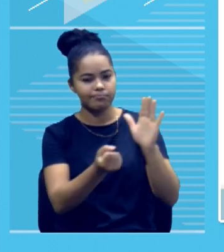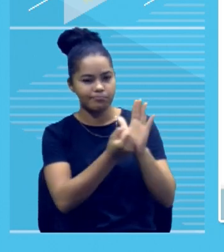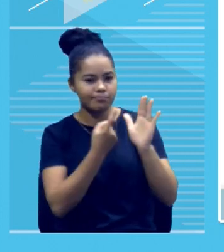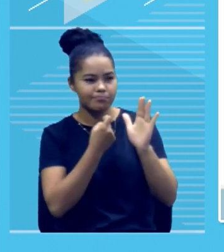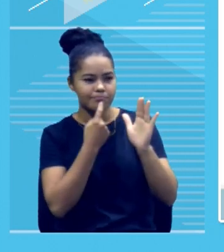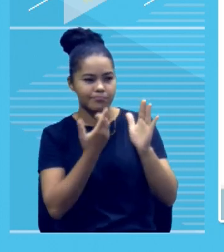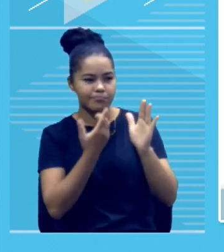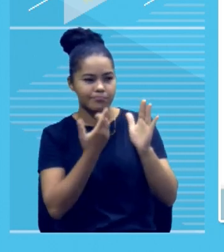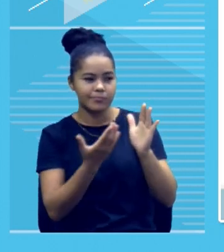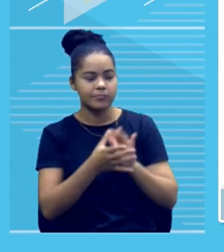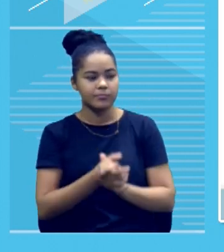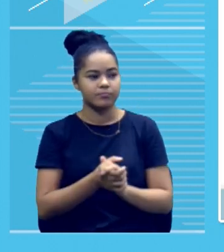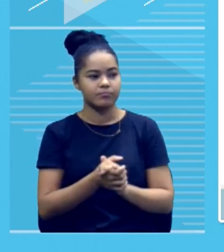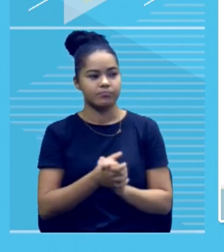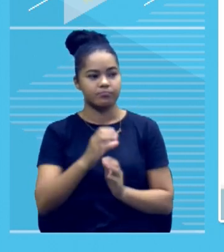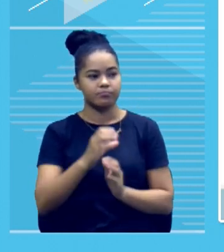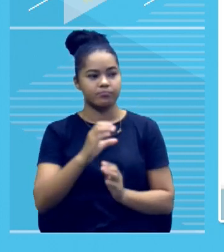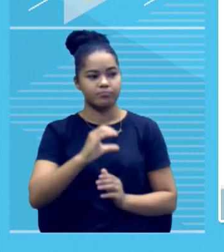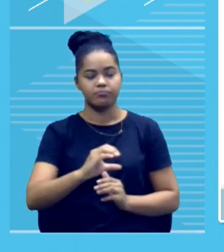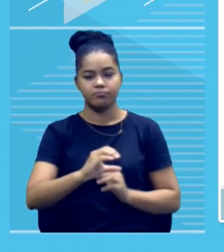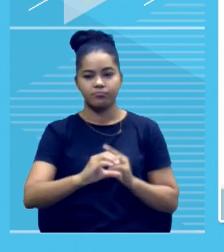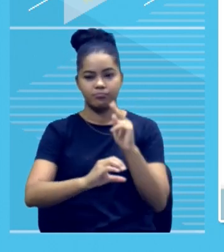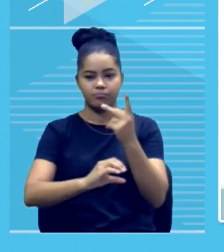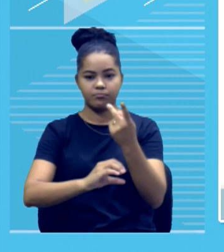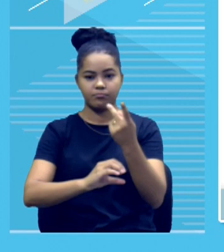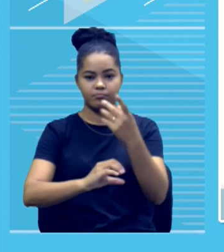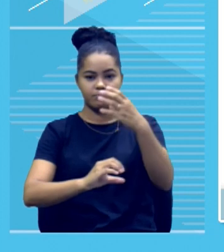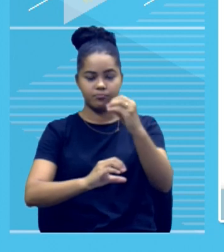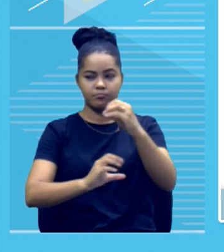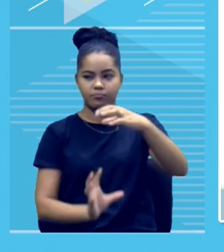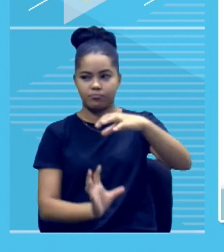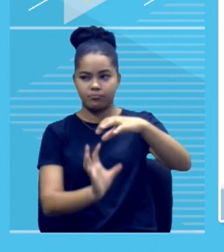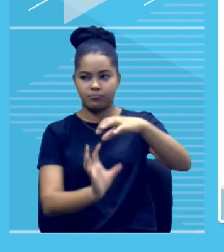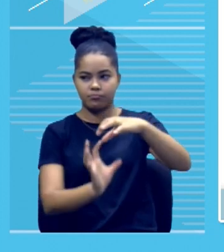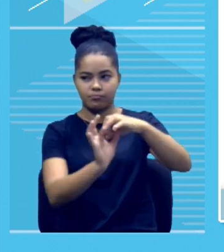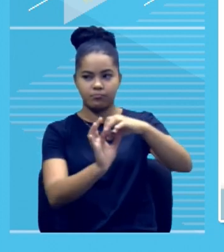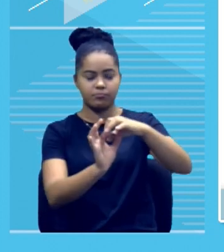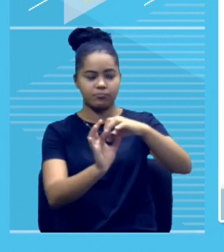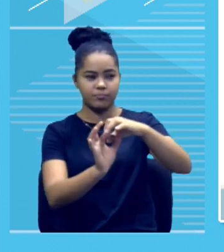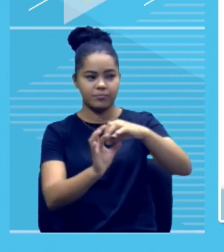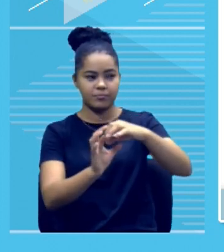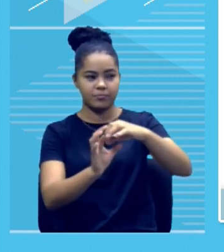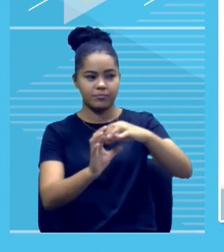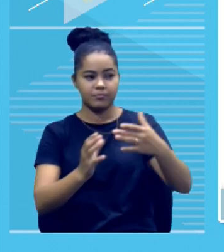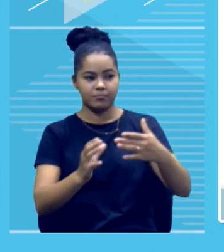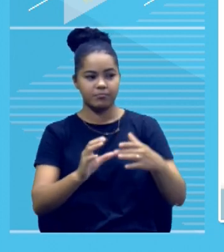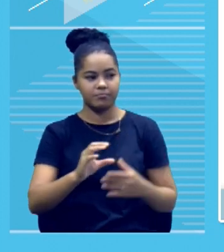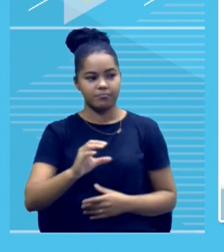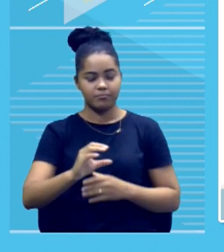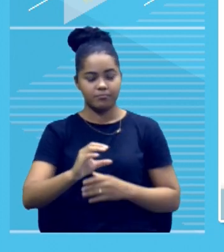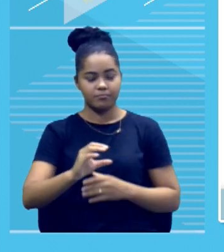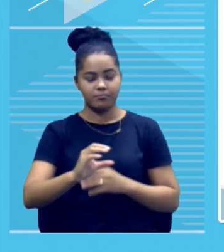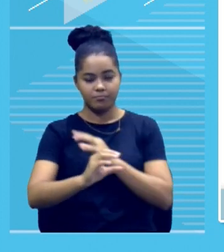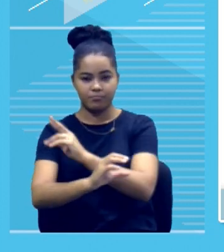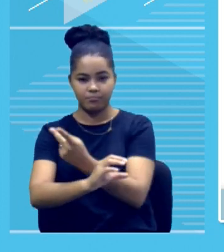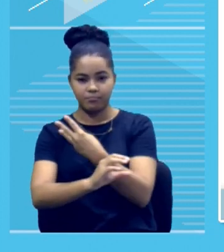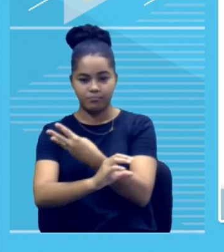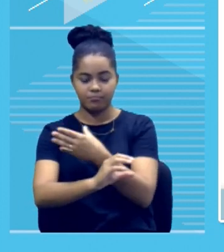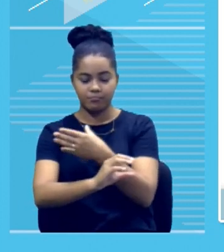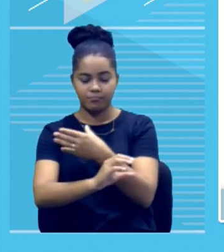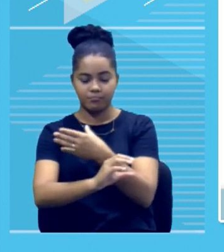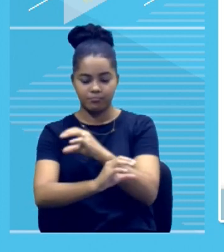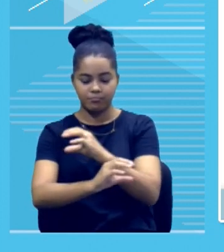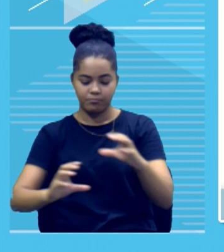vamos fazer aqui para você entender, ó. Esse ligante é diferente desse aqui, é diferente desse outro, é diferente desse